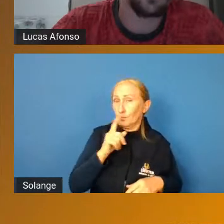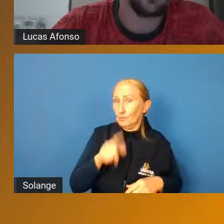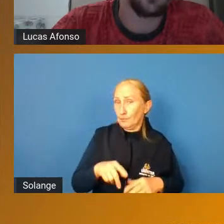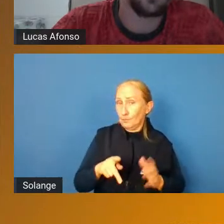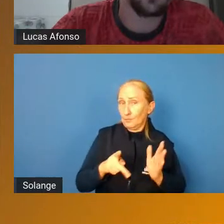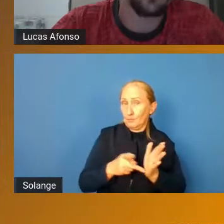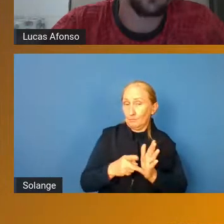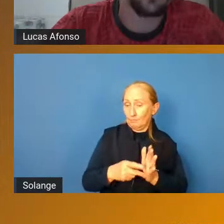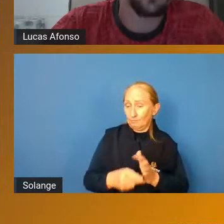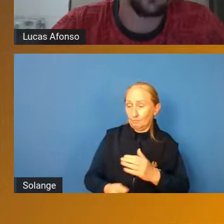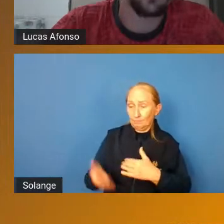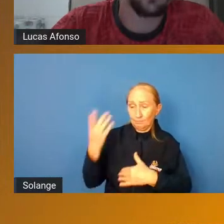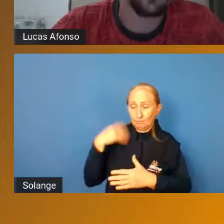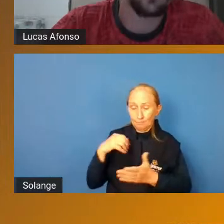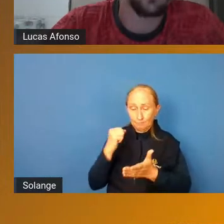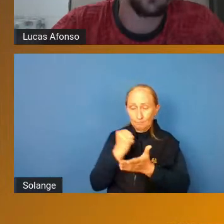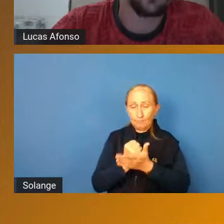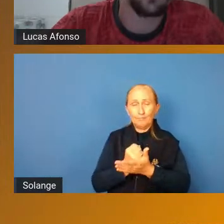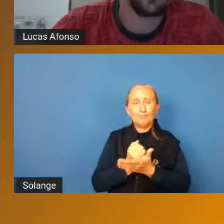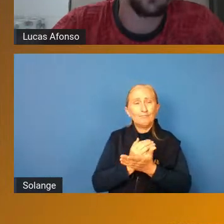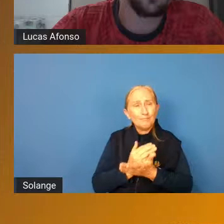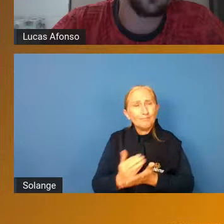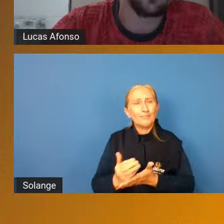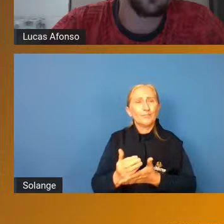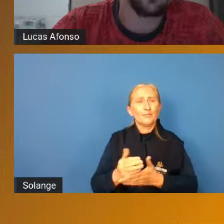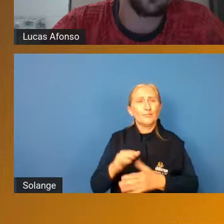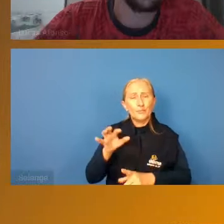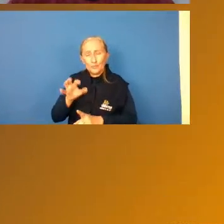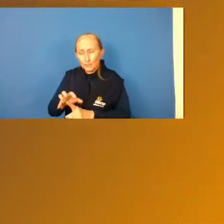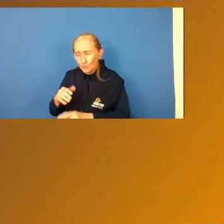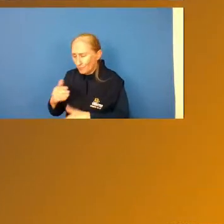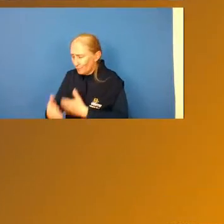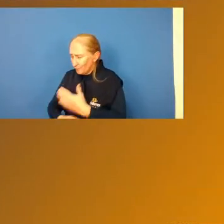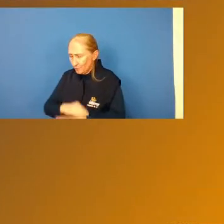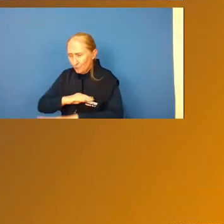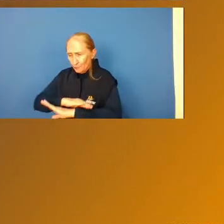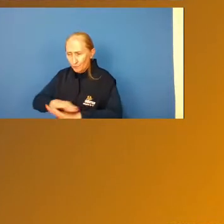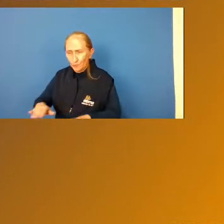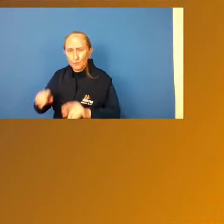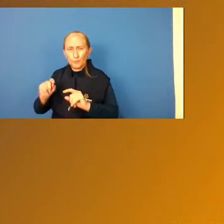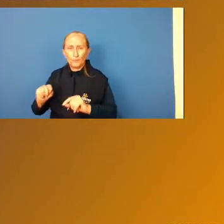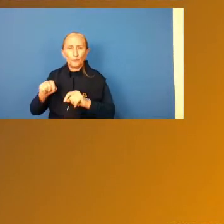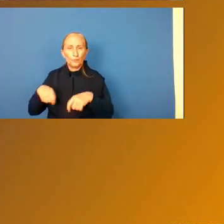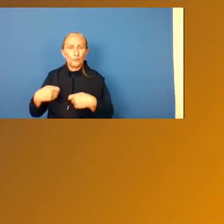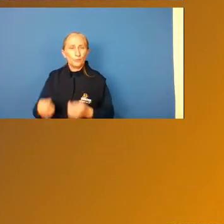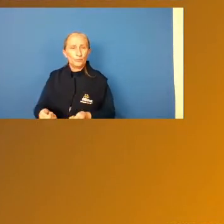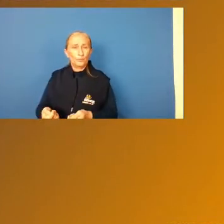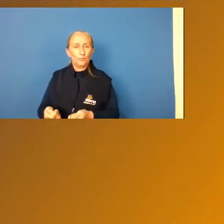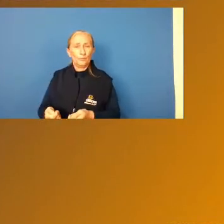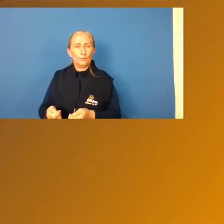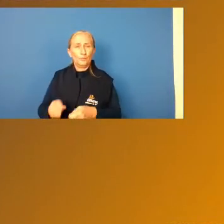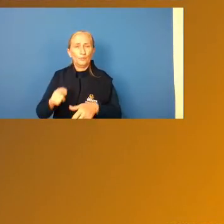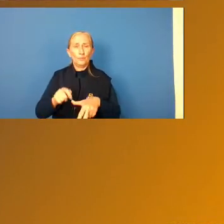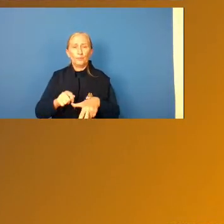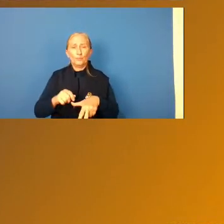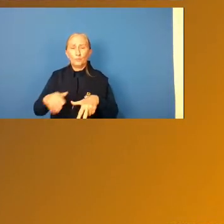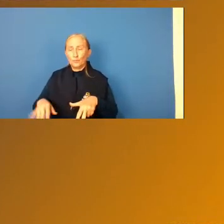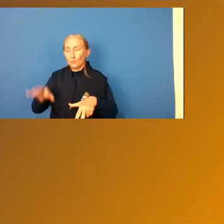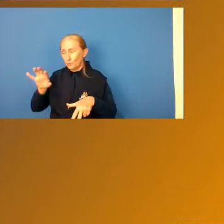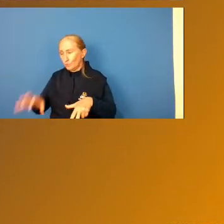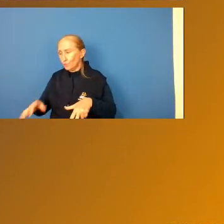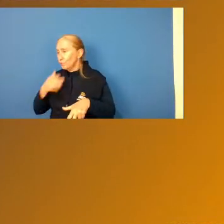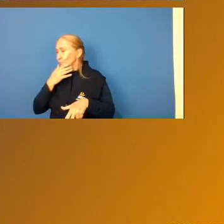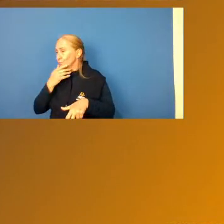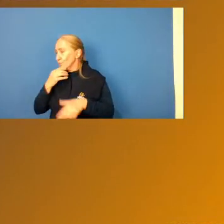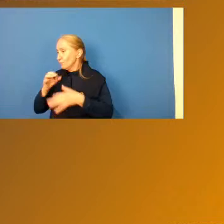desde muito cedo a gente deveria acabar com essa questão de gênero, de que isso o